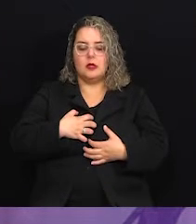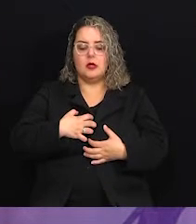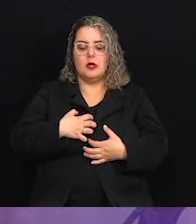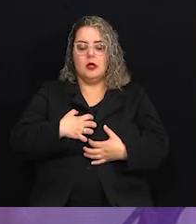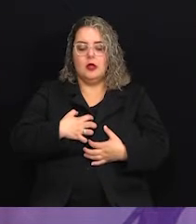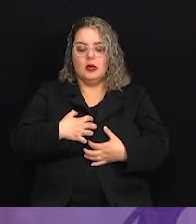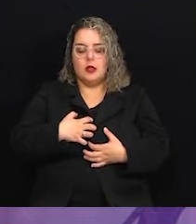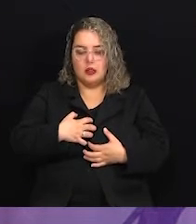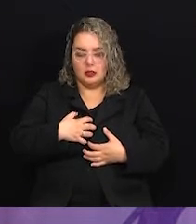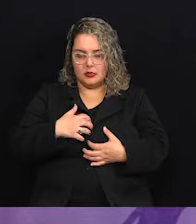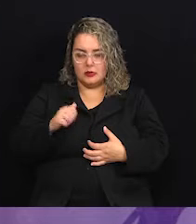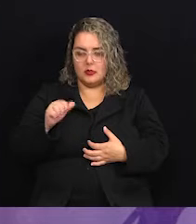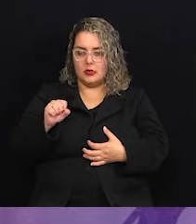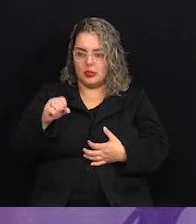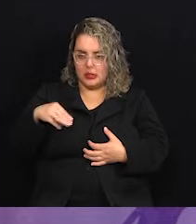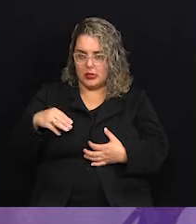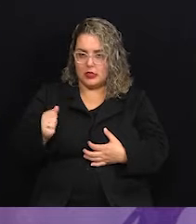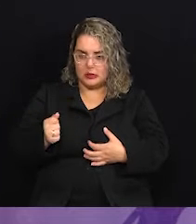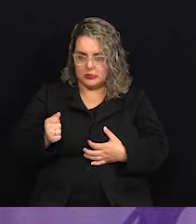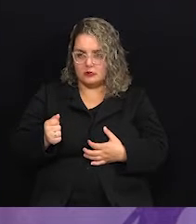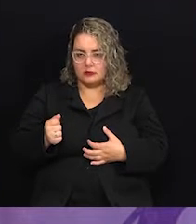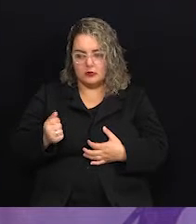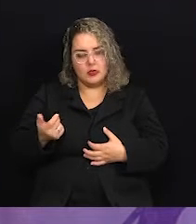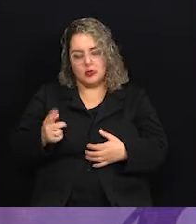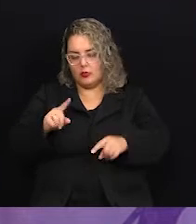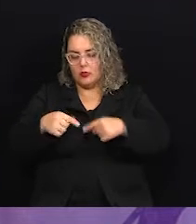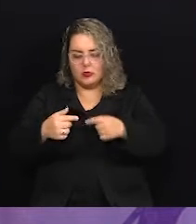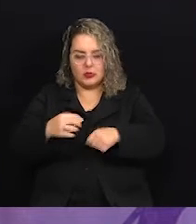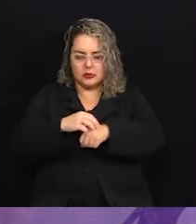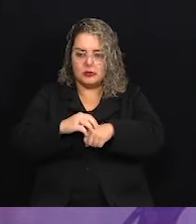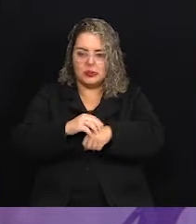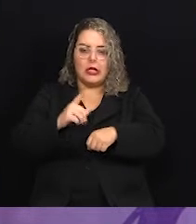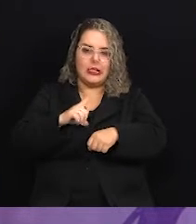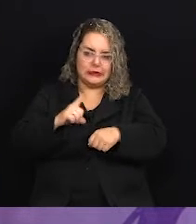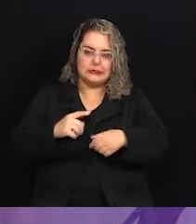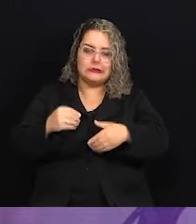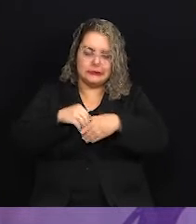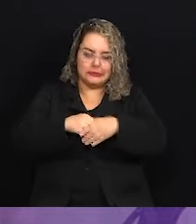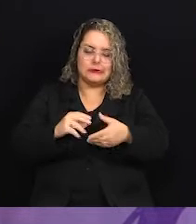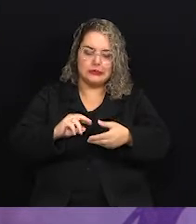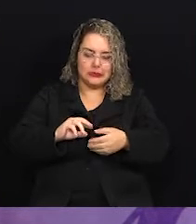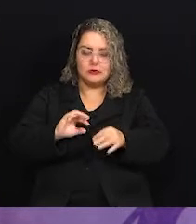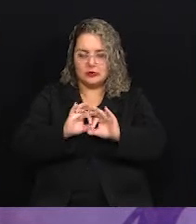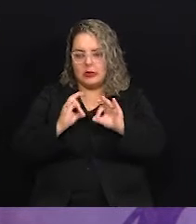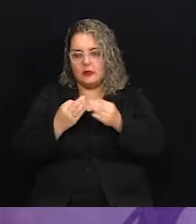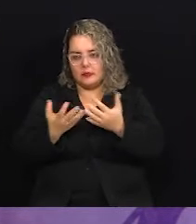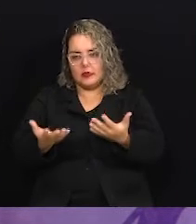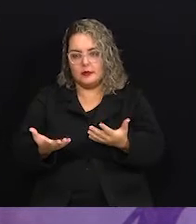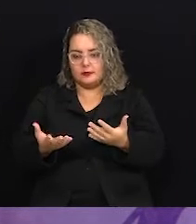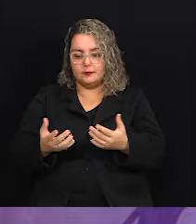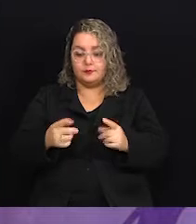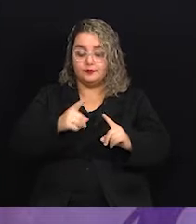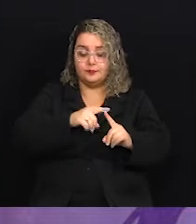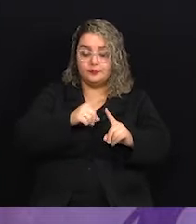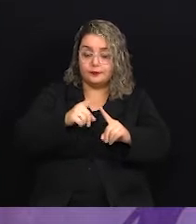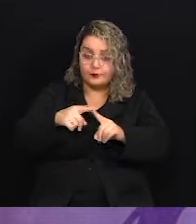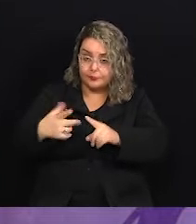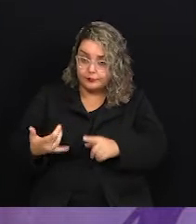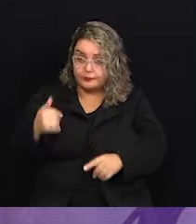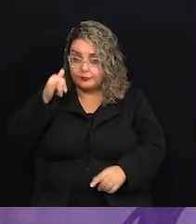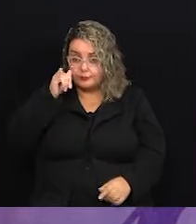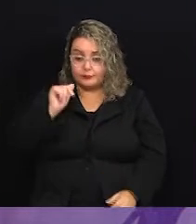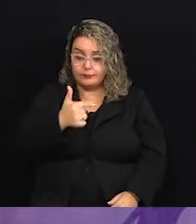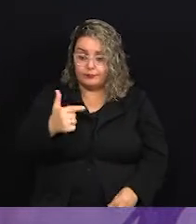que tem isso, então tem um componente genético importante. Vem se buscando medidas para